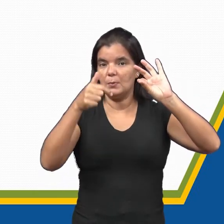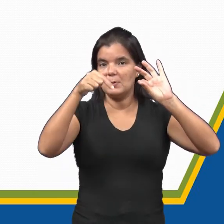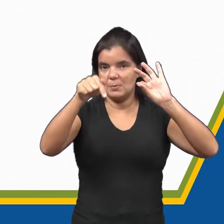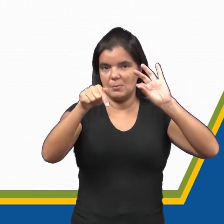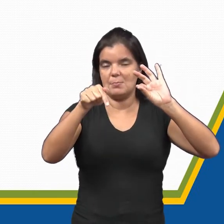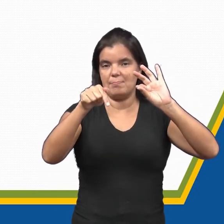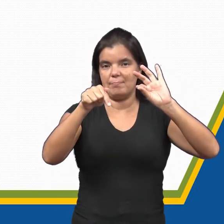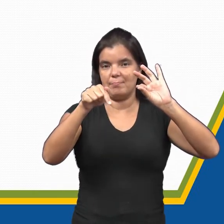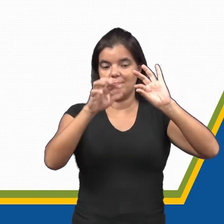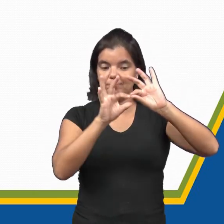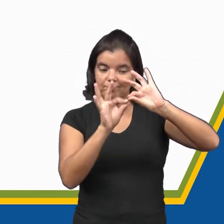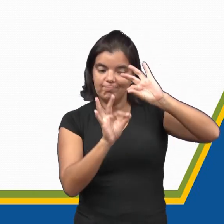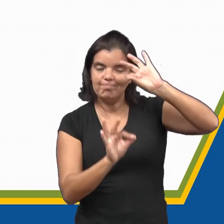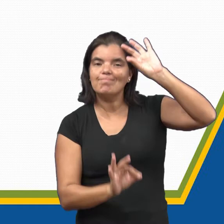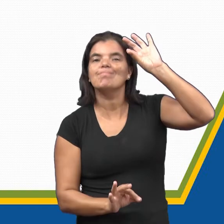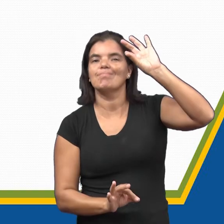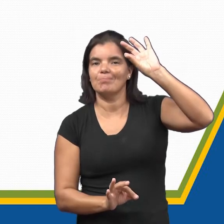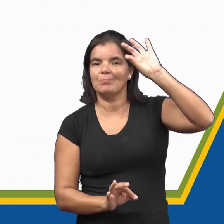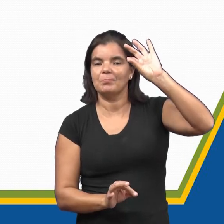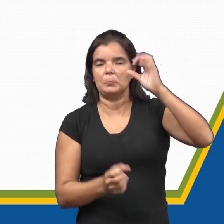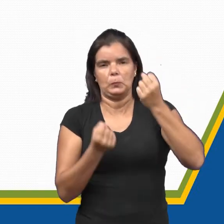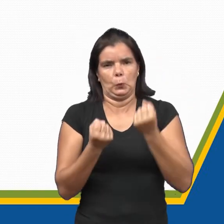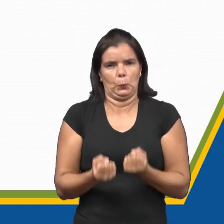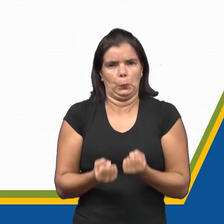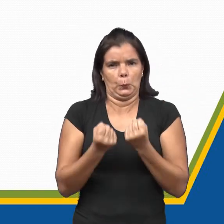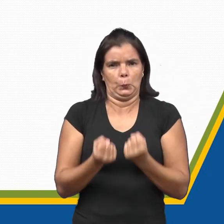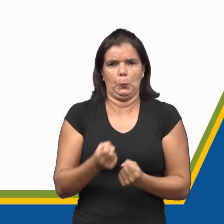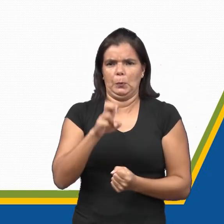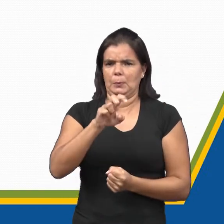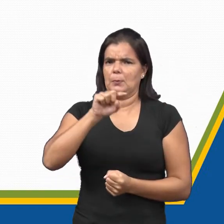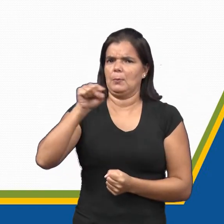5,17 metros e pesa